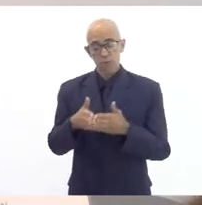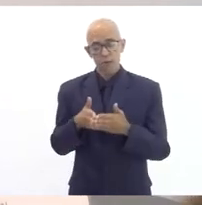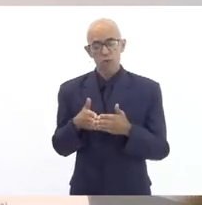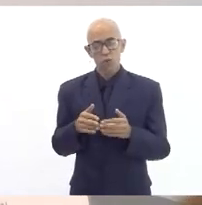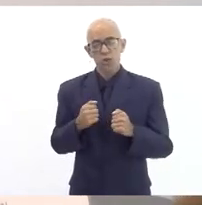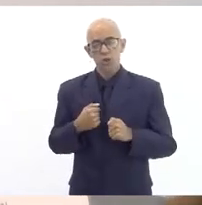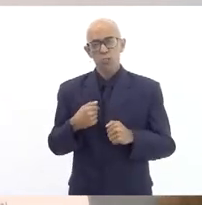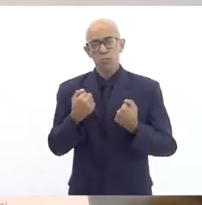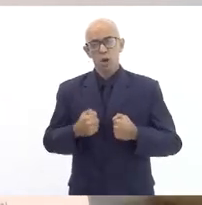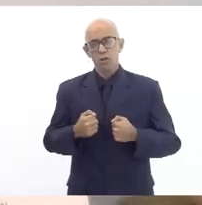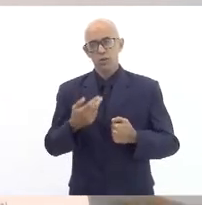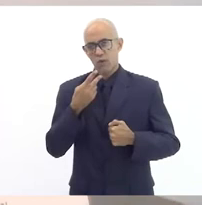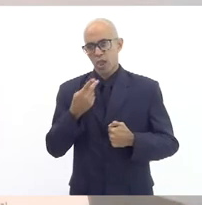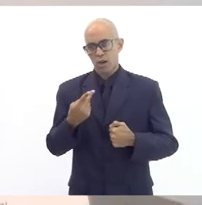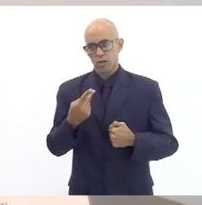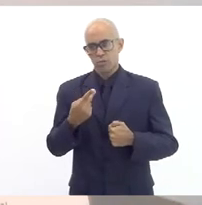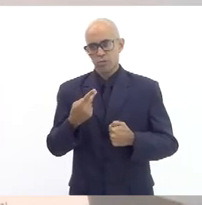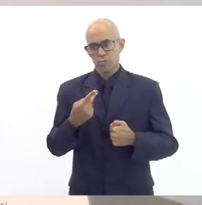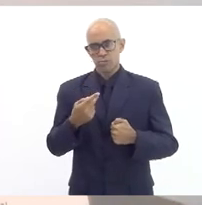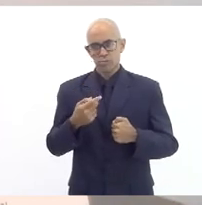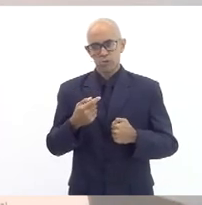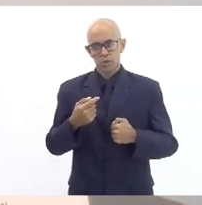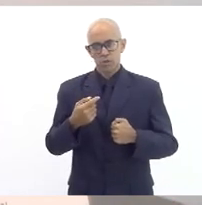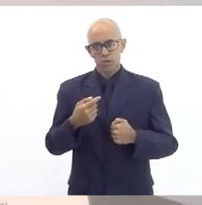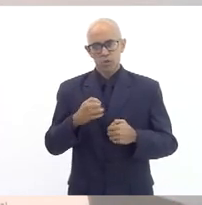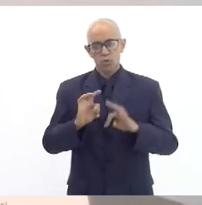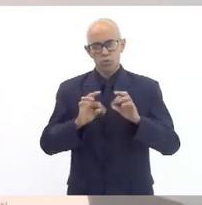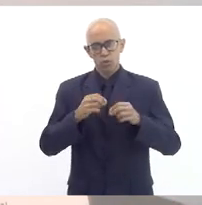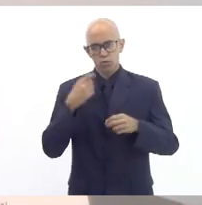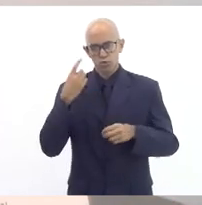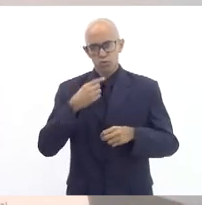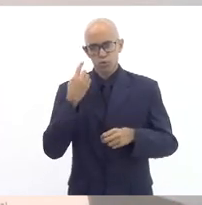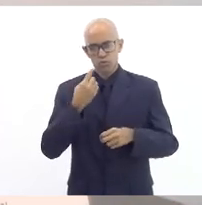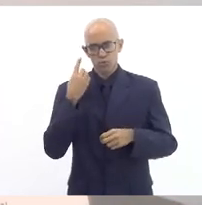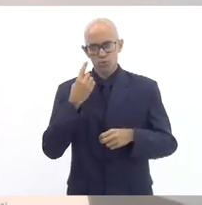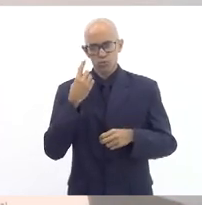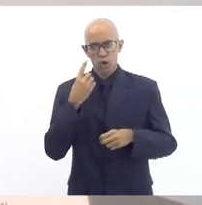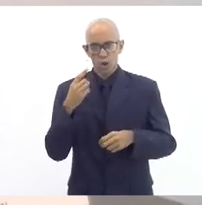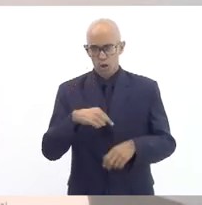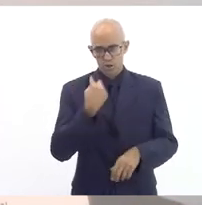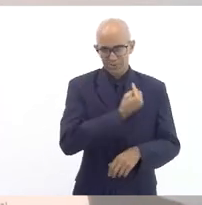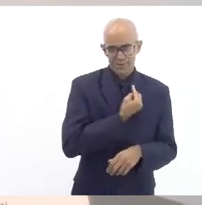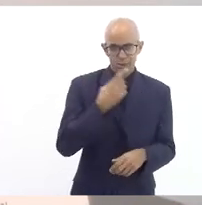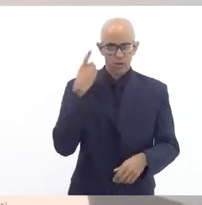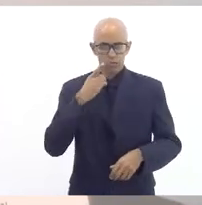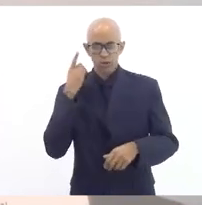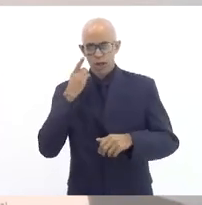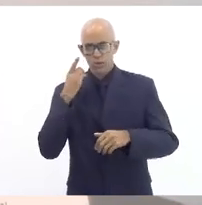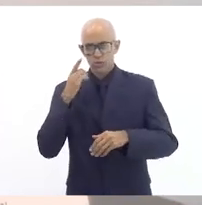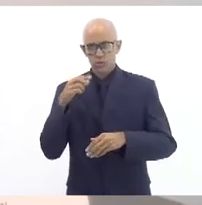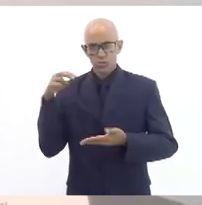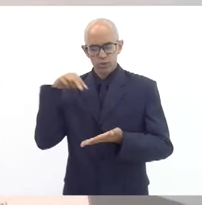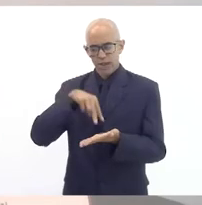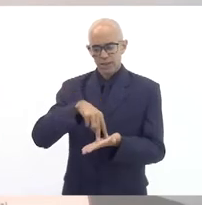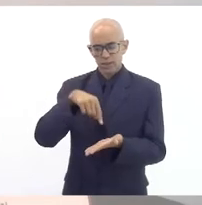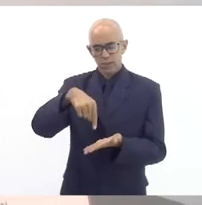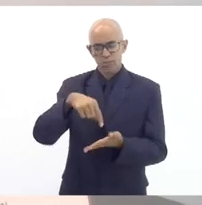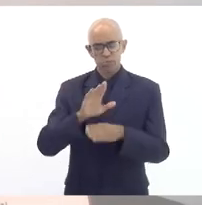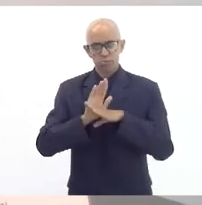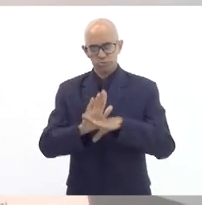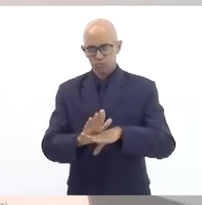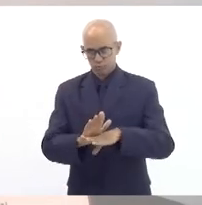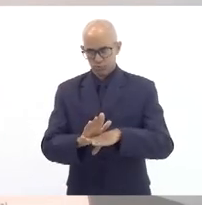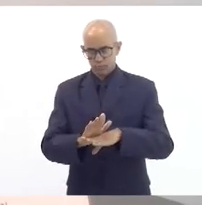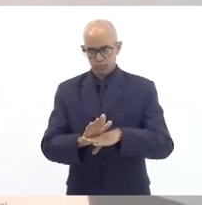com os deputados. Os deputados estão aqui, os parlamentares estão aqui para ajudar. Então, e o